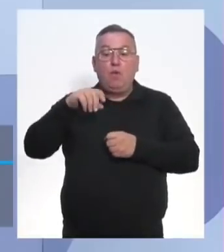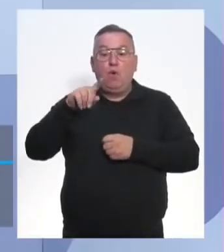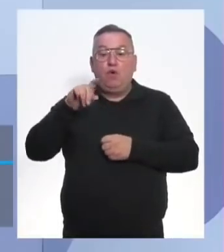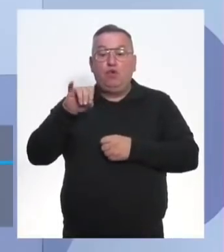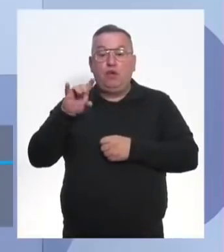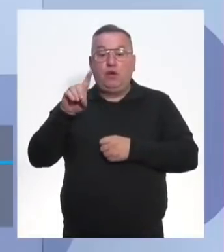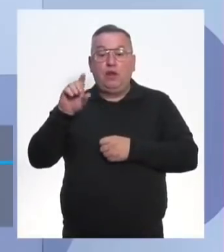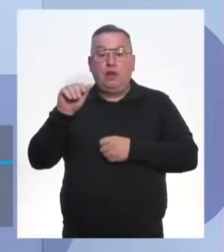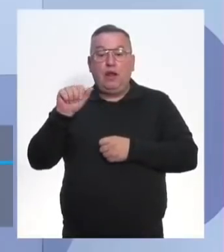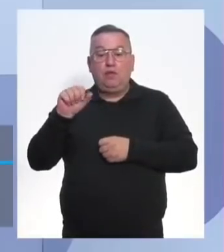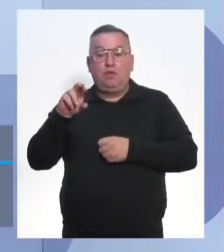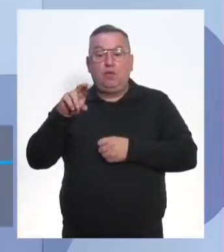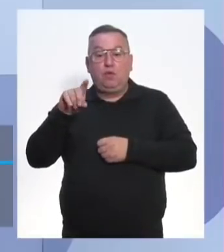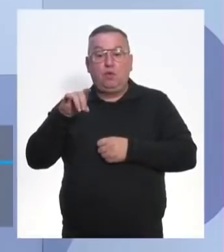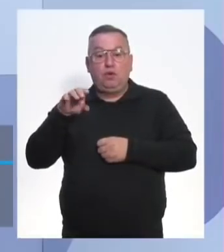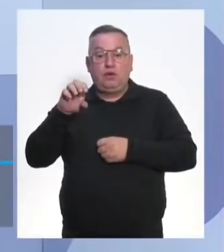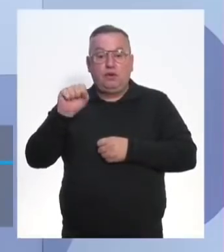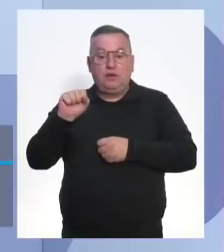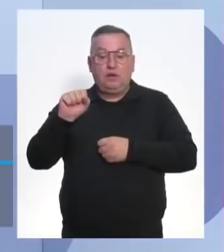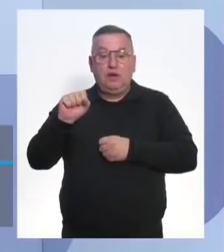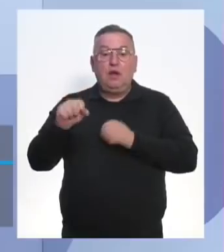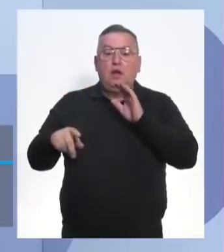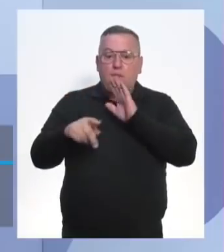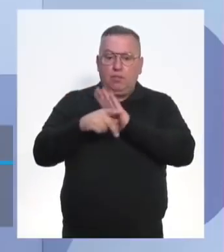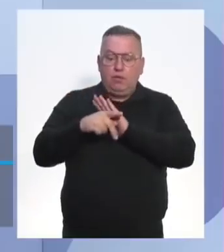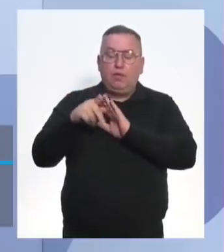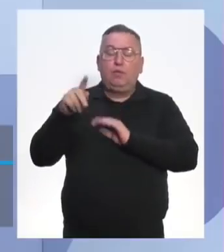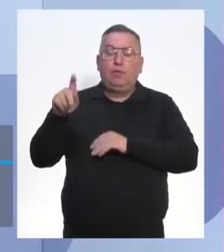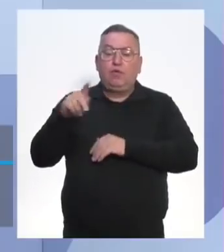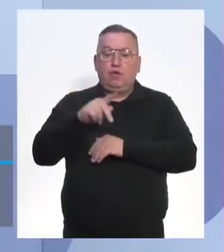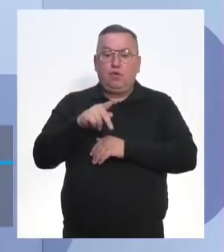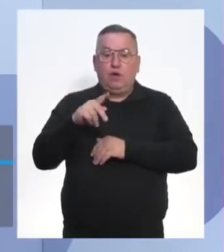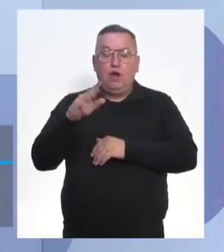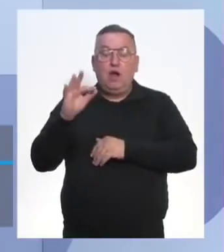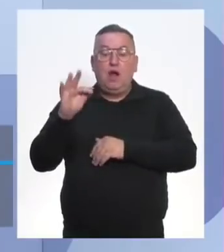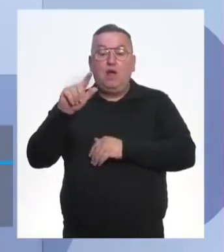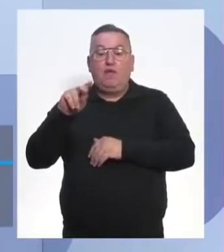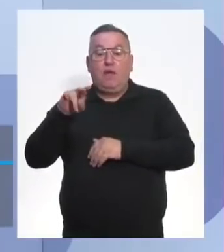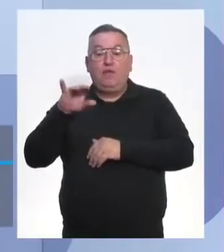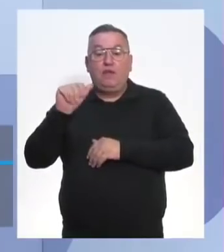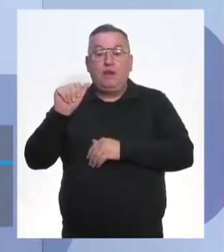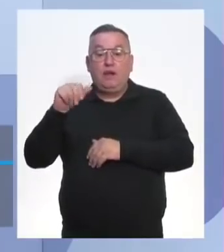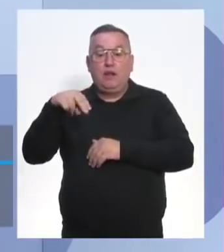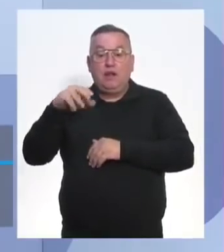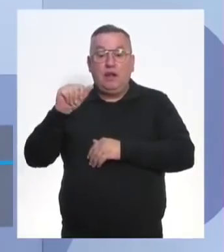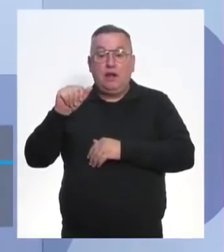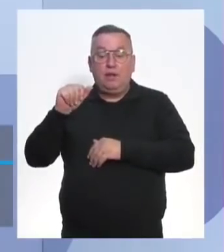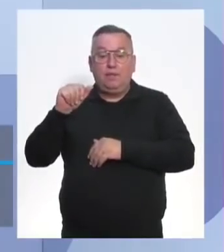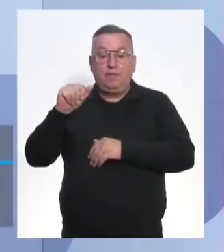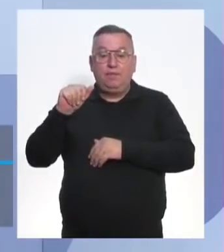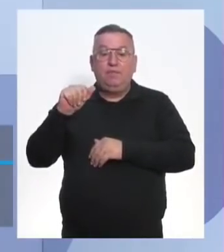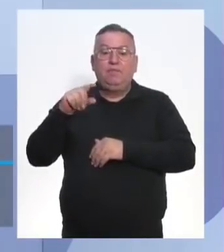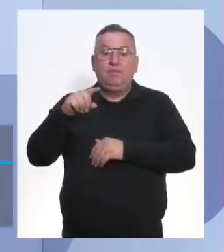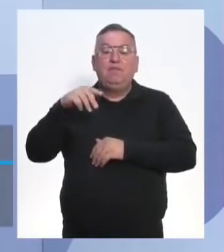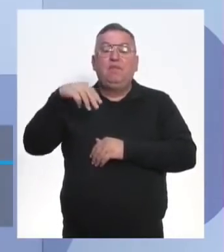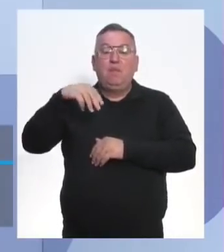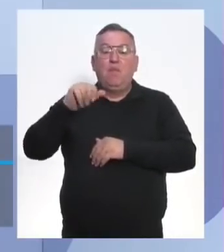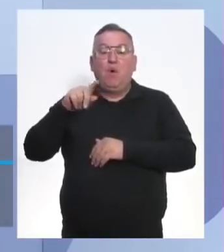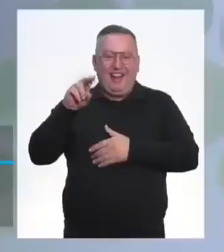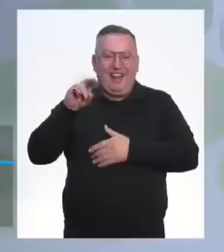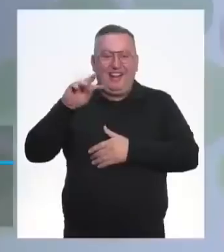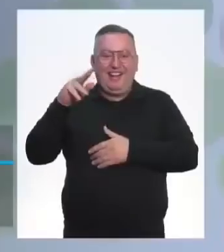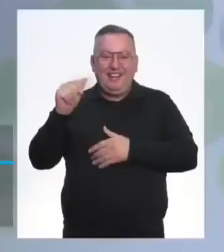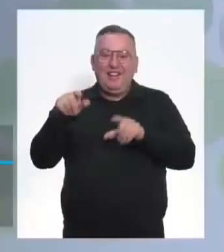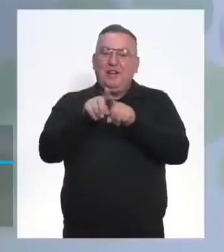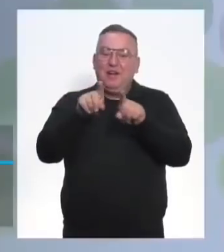escola Professor Benedito Borges Vieira, com a professora Flaviana Martins Conde. Mogi Mirim, adoro